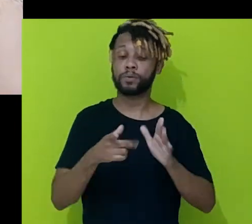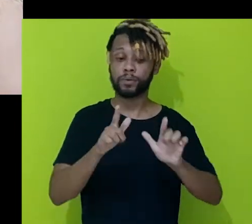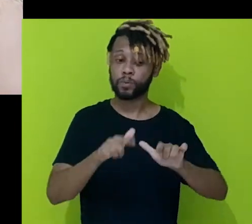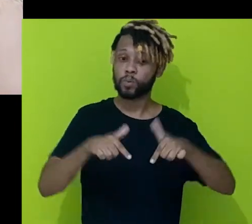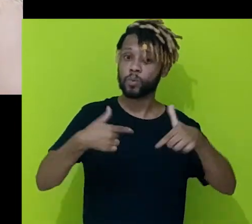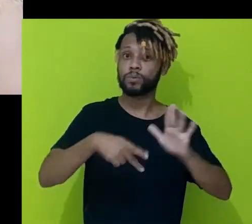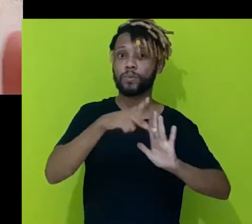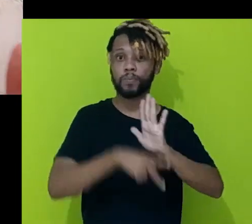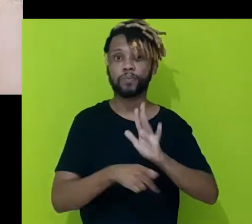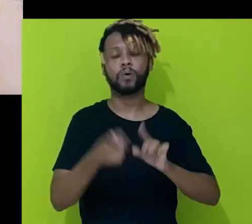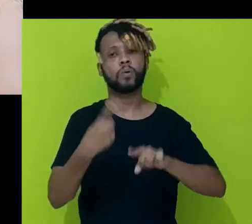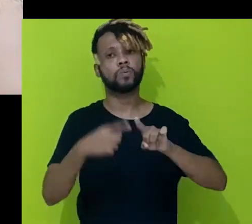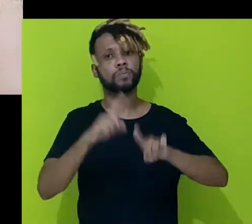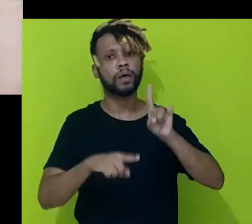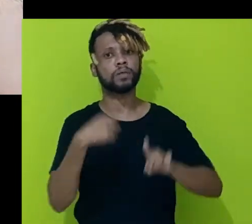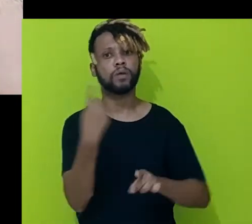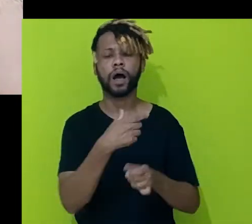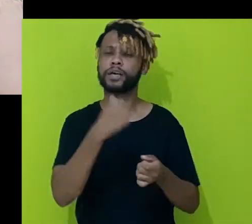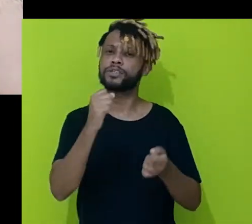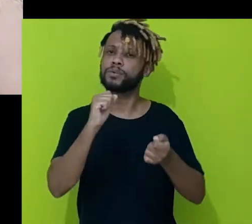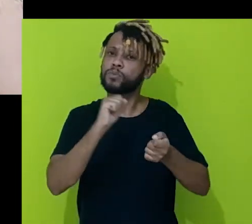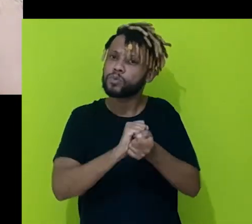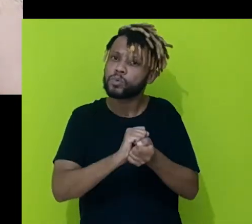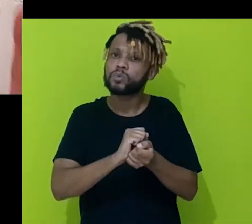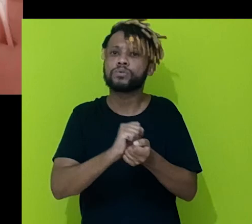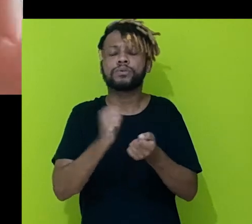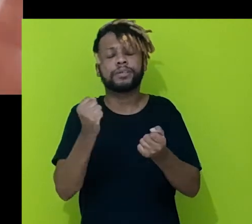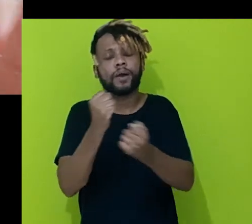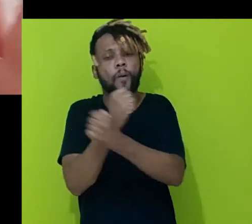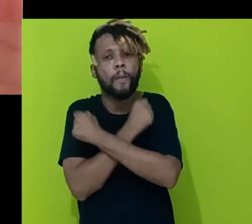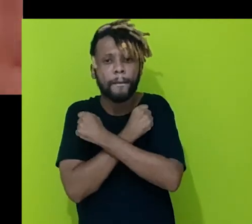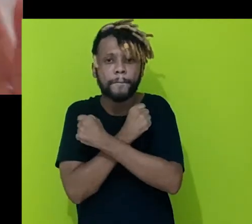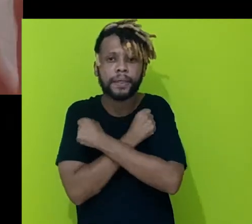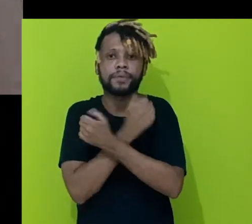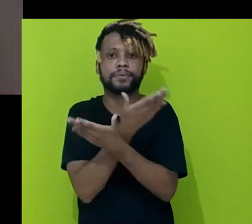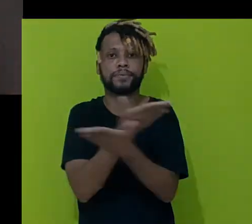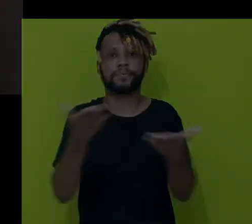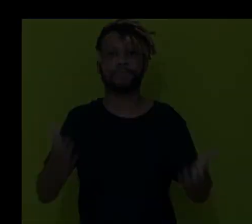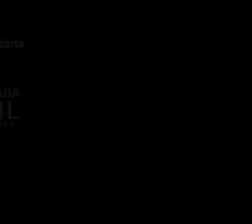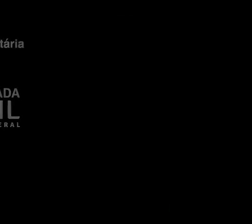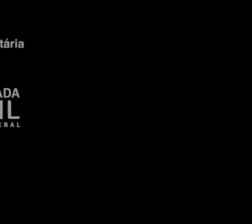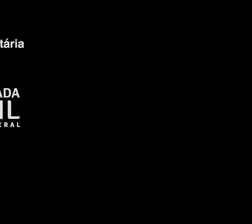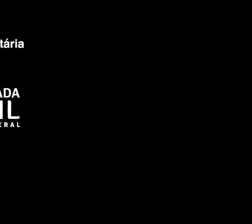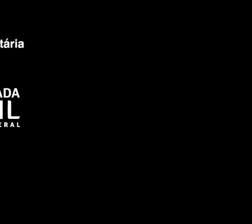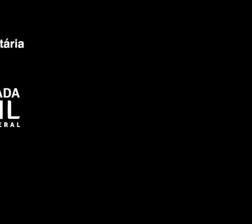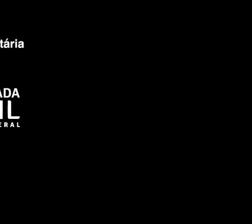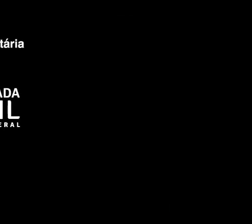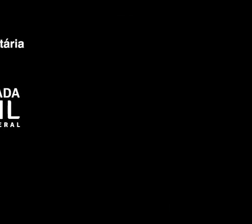ok? Sucesso para nós, estamos juntos e um abraço!